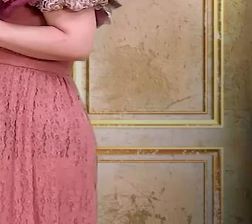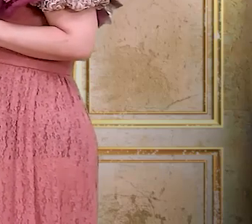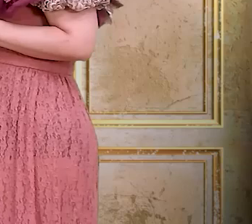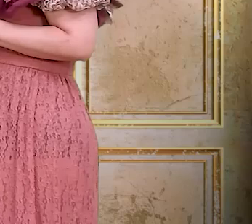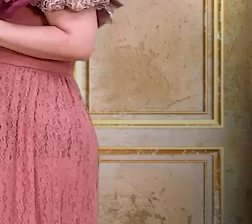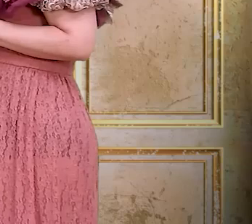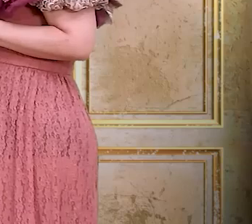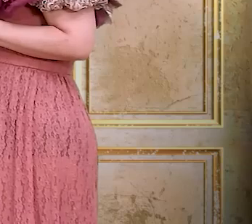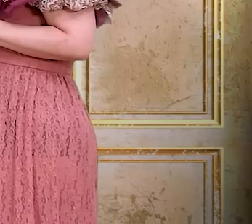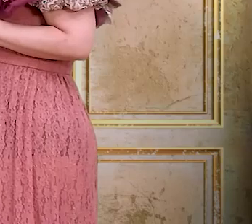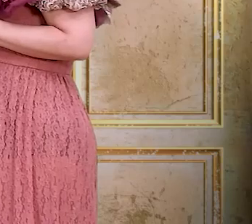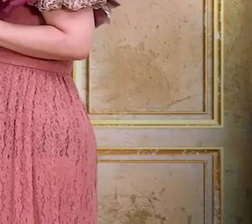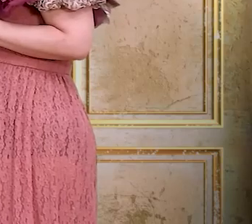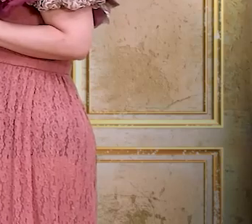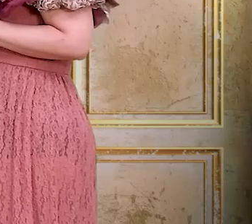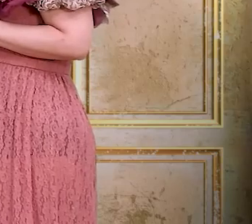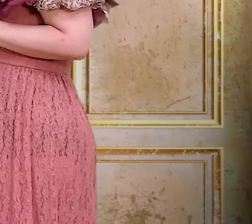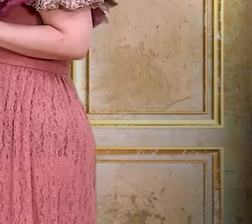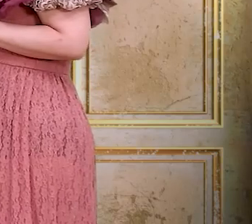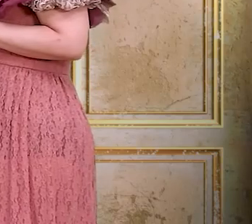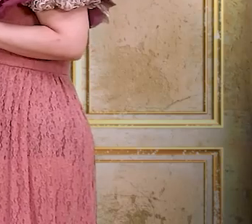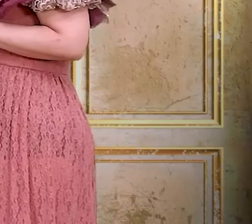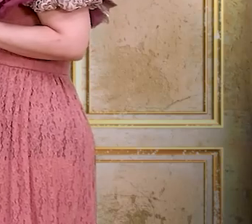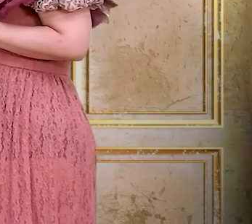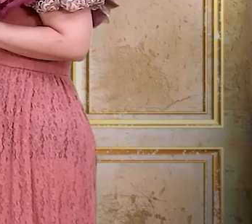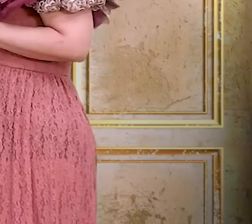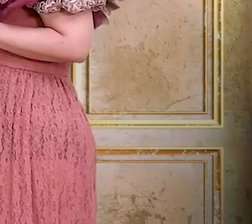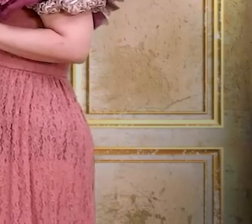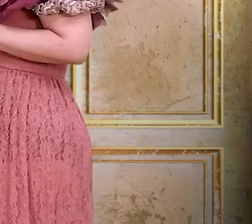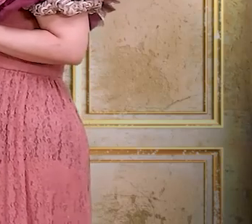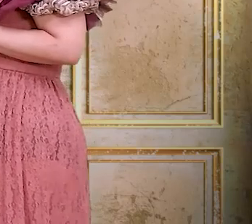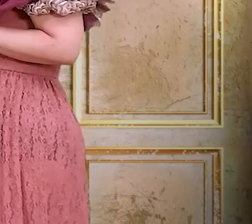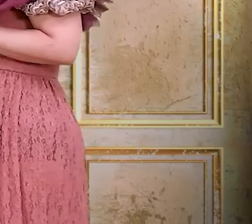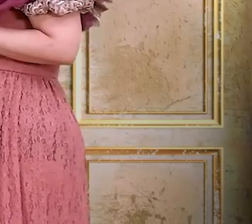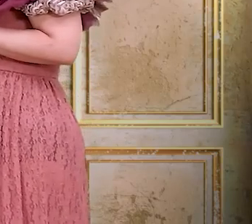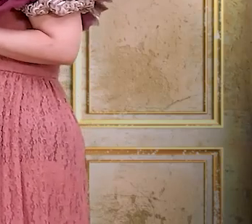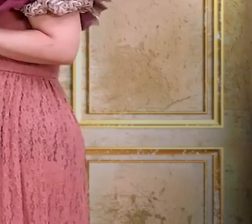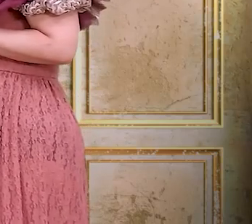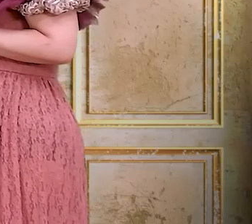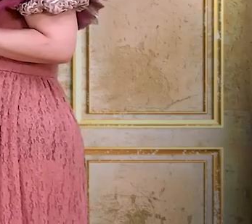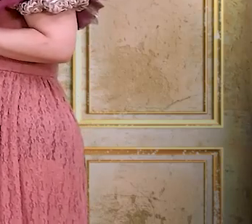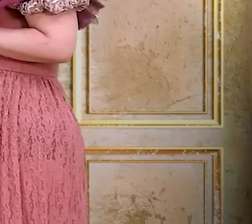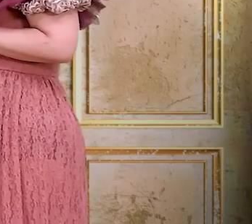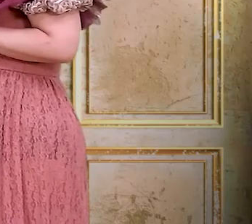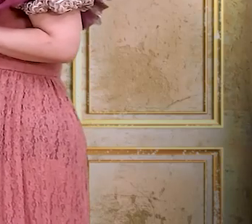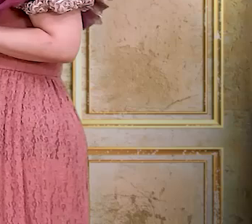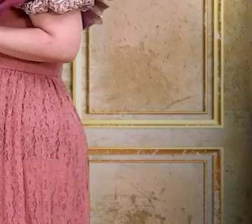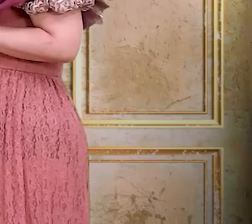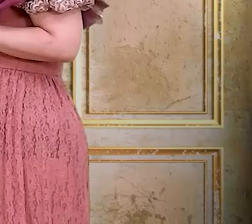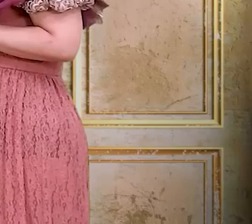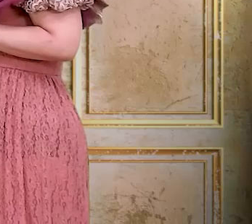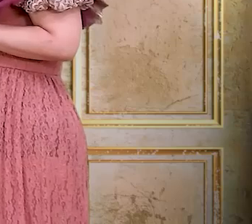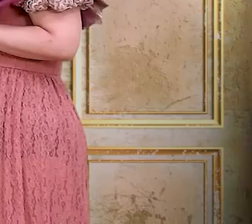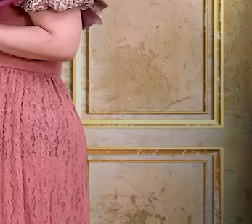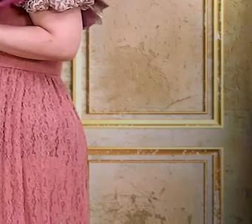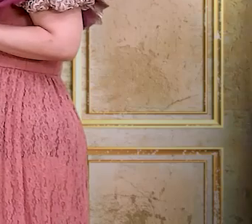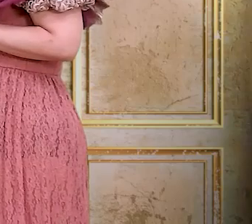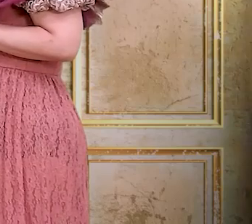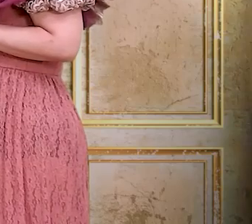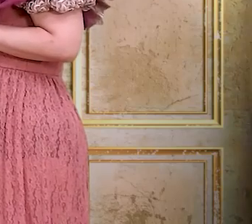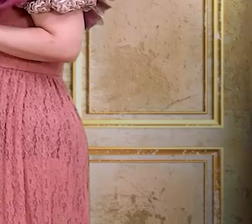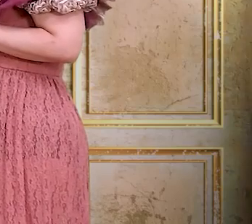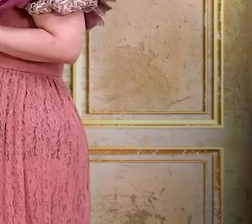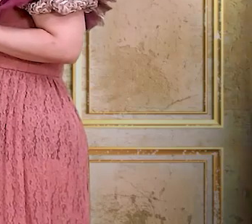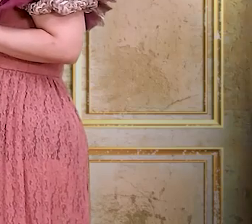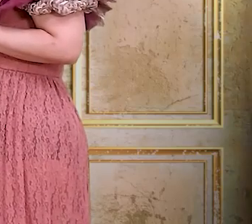21,84 contos de réis, além do cheque. Não é isso? Enfim, partiu-se o vínculo que